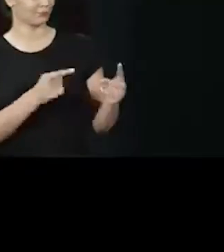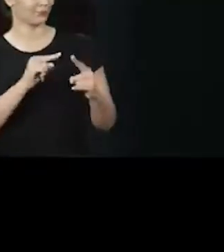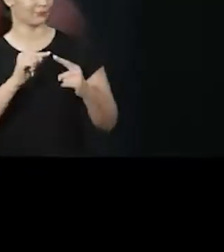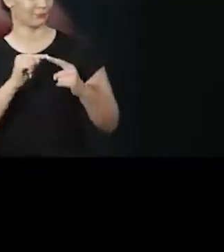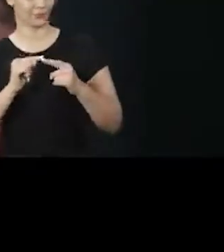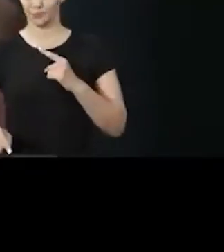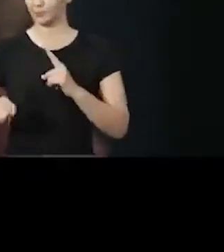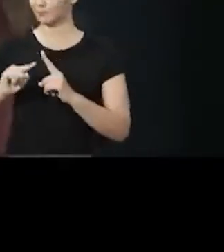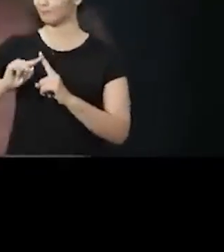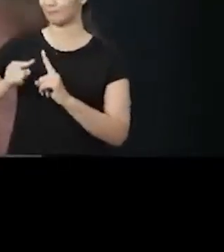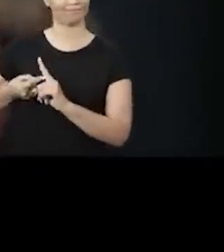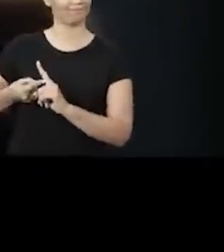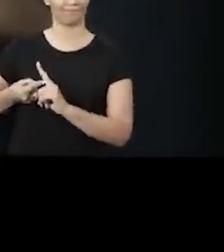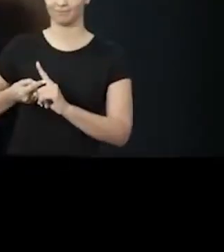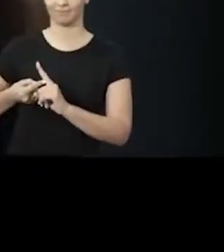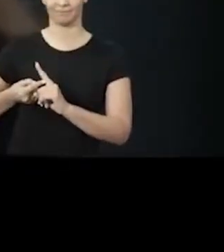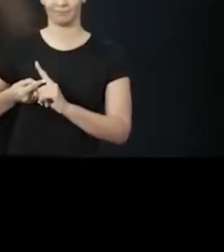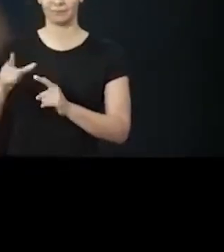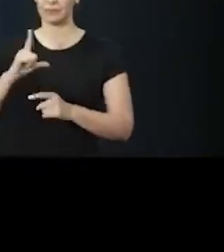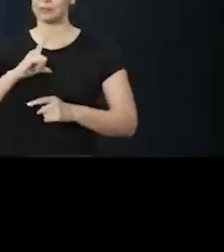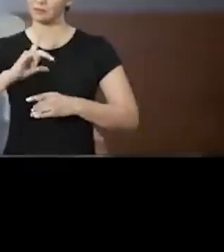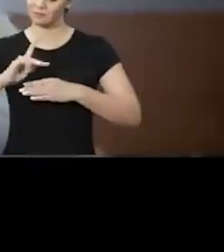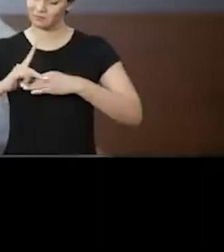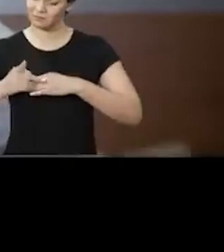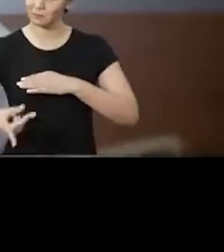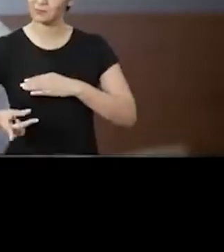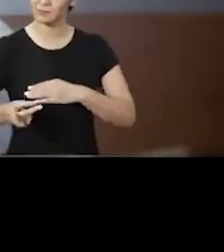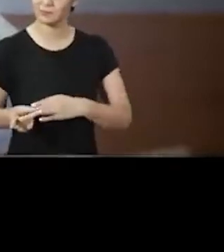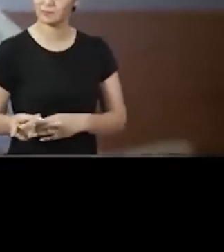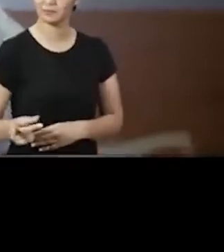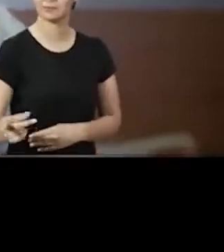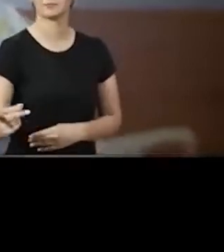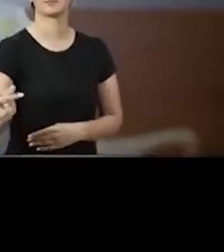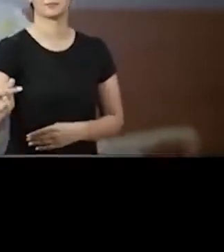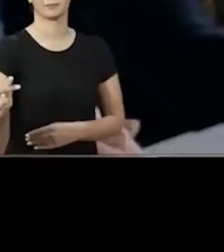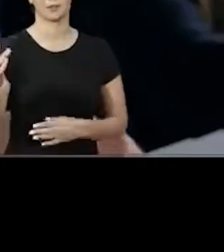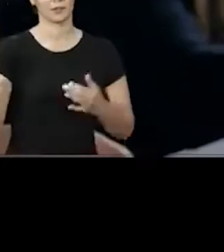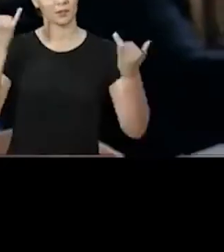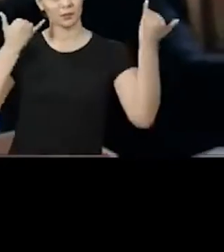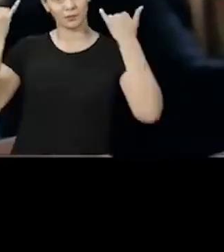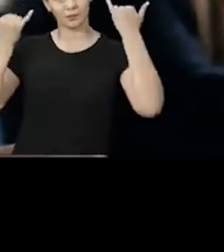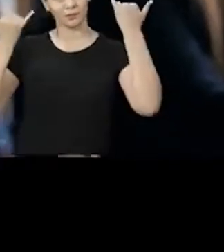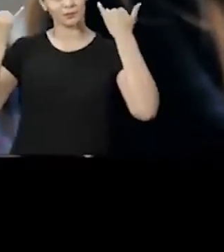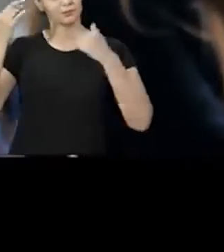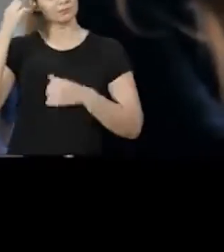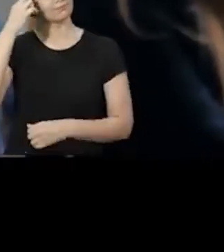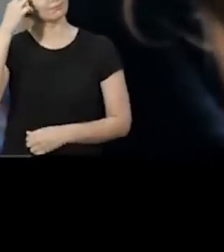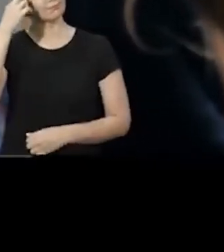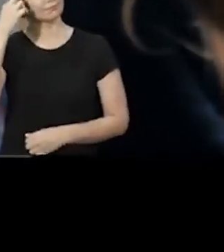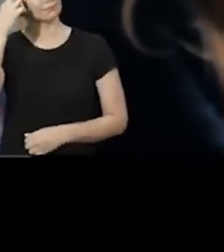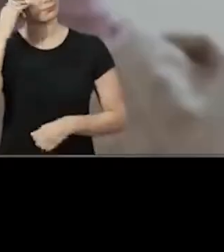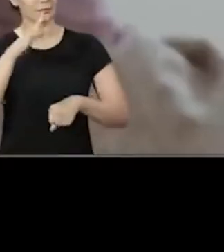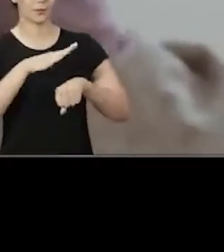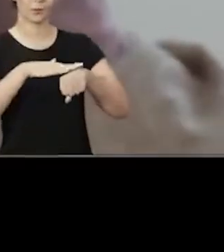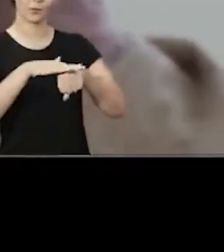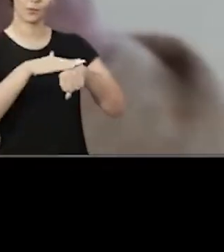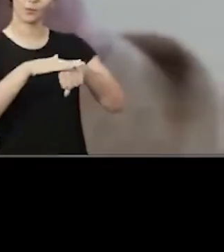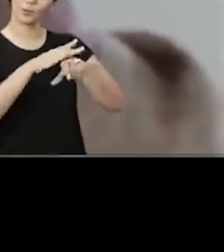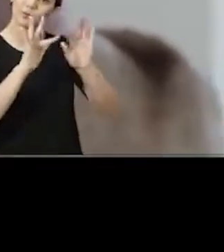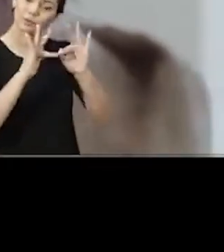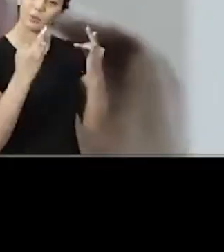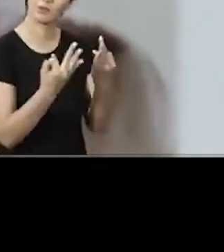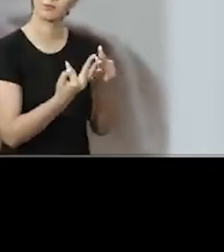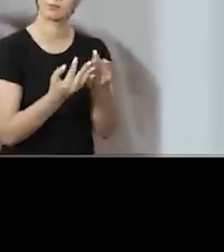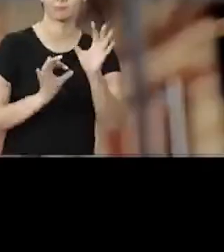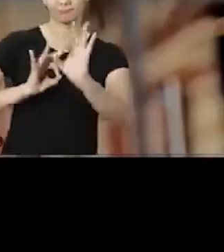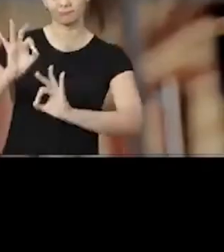Gravidez não combina com adolescência e traz consequências para toda a vida. Informe-se, reflita, converse